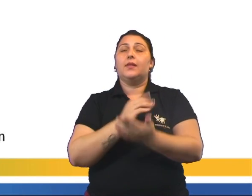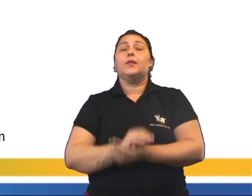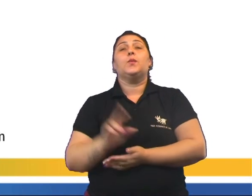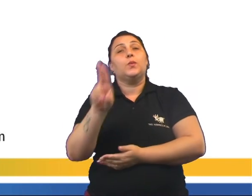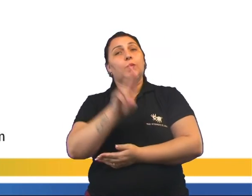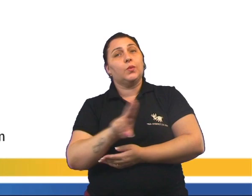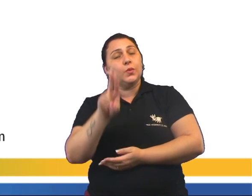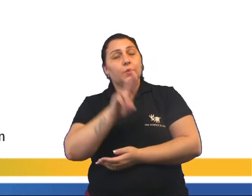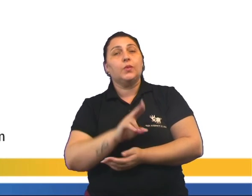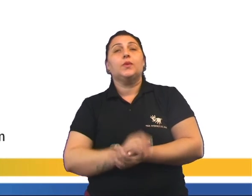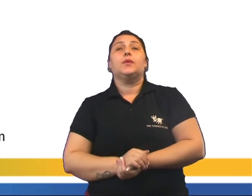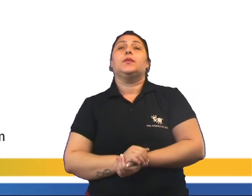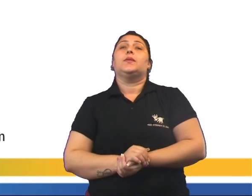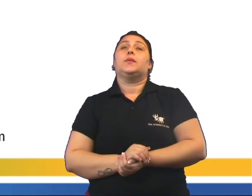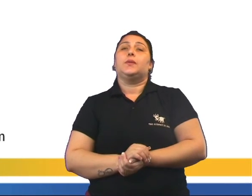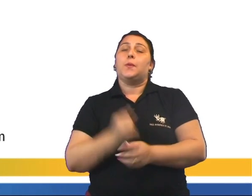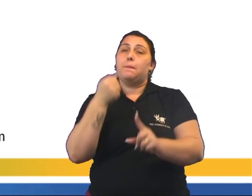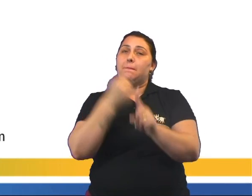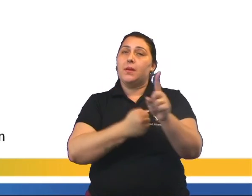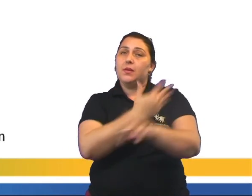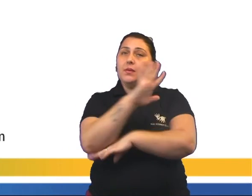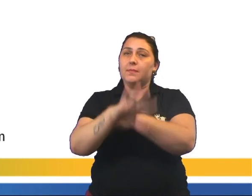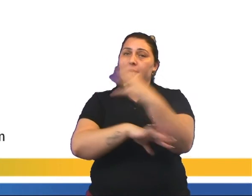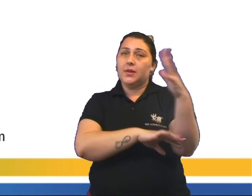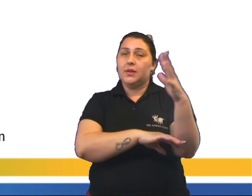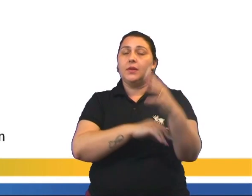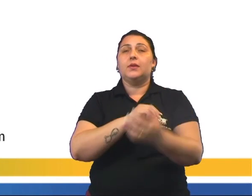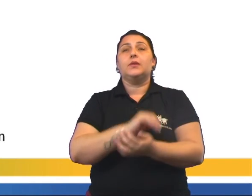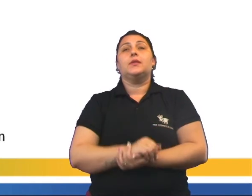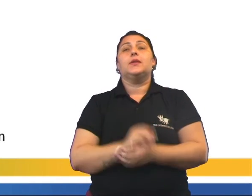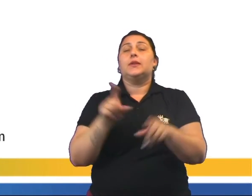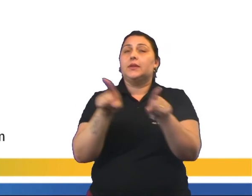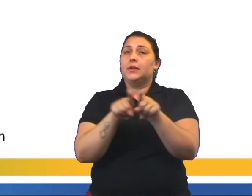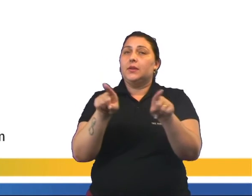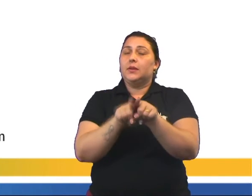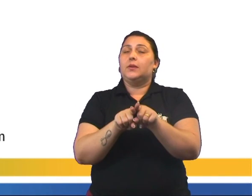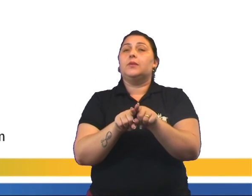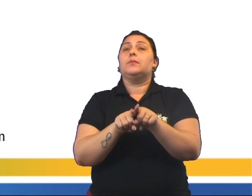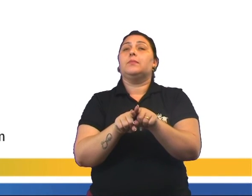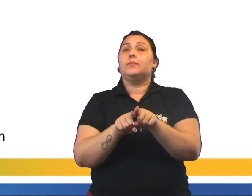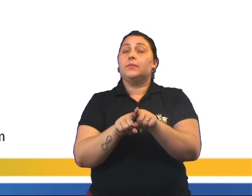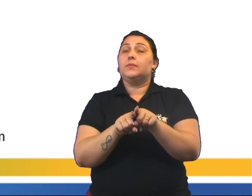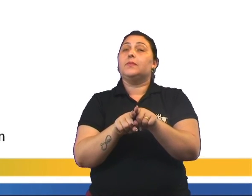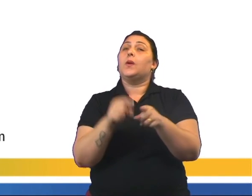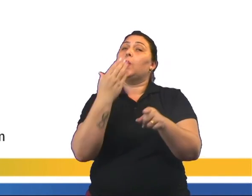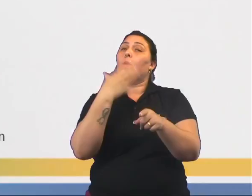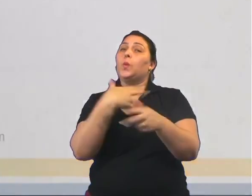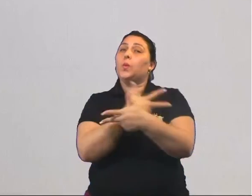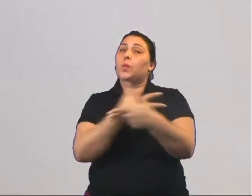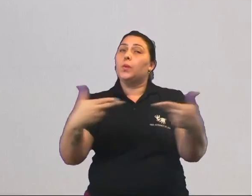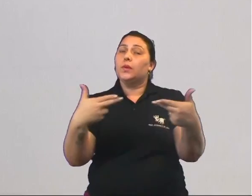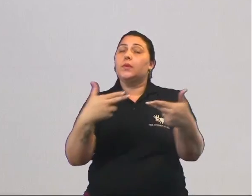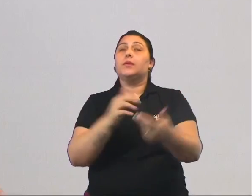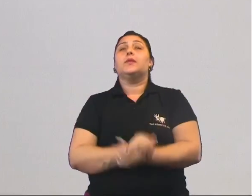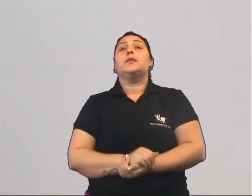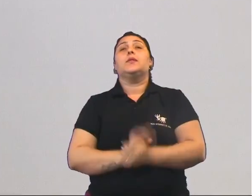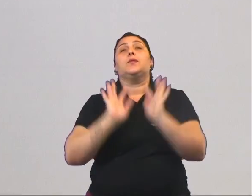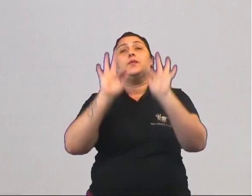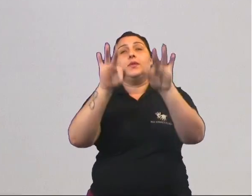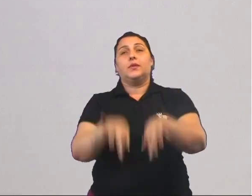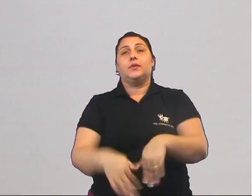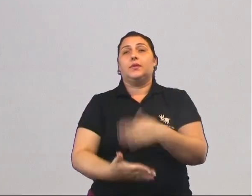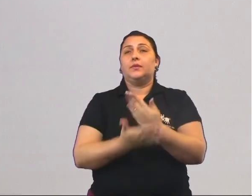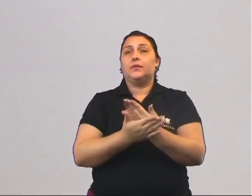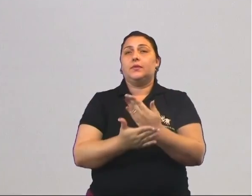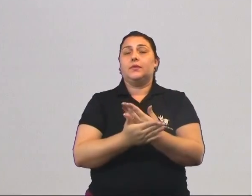O uso de agrotóxicos são os impactos ambientais e parte desse agrotóxico também fica nos alimentos. E chegamos